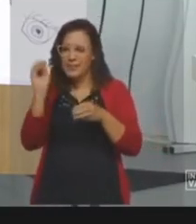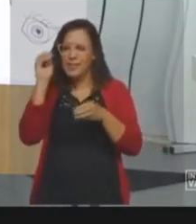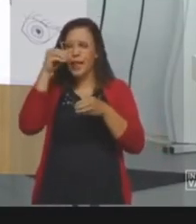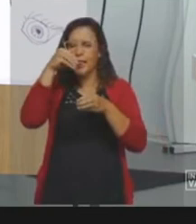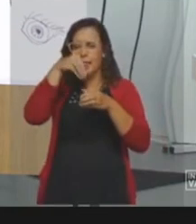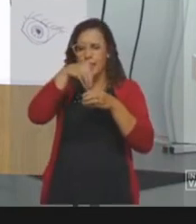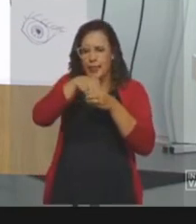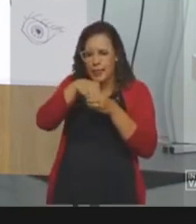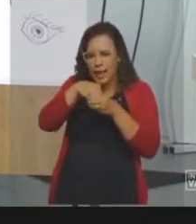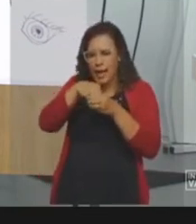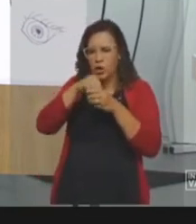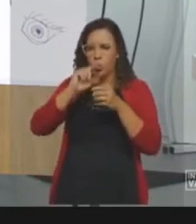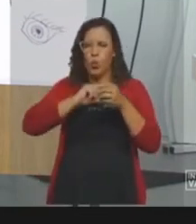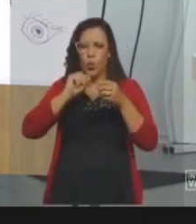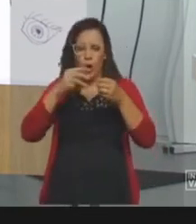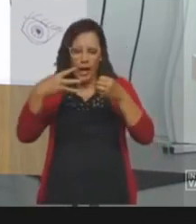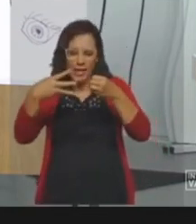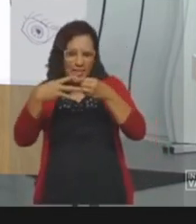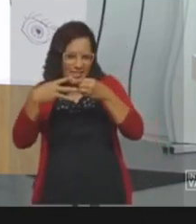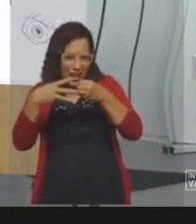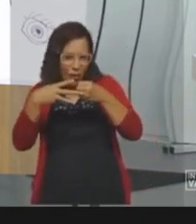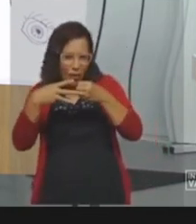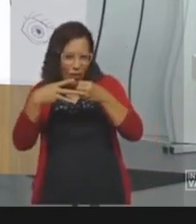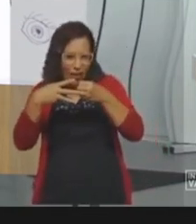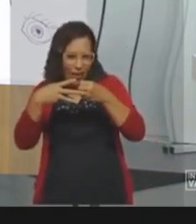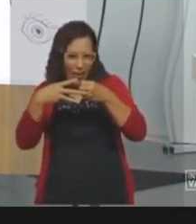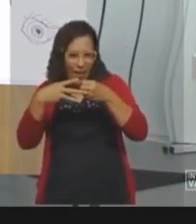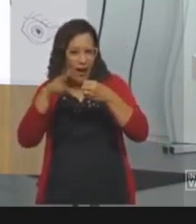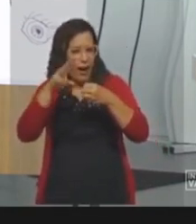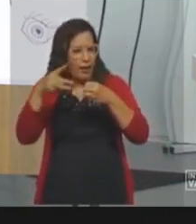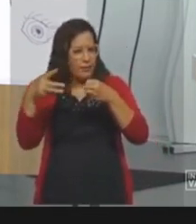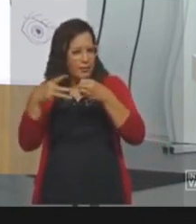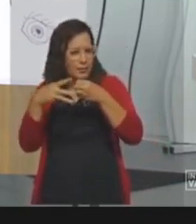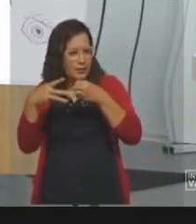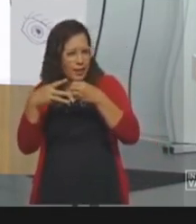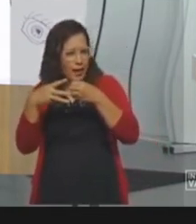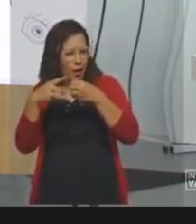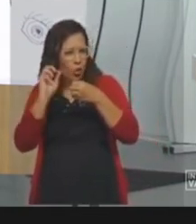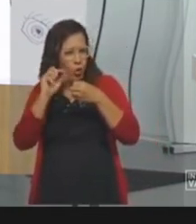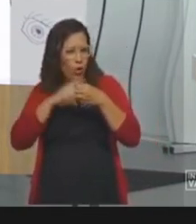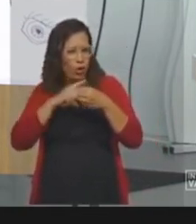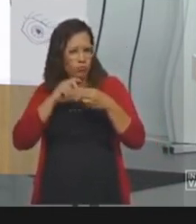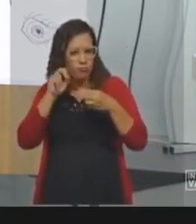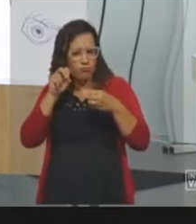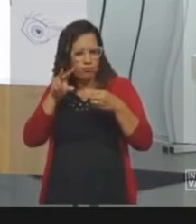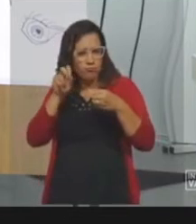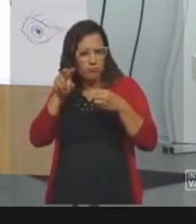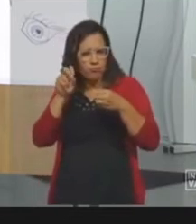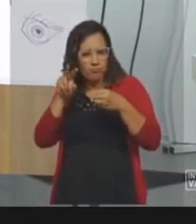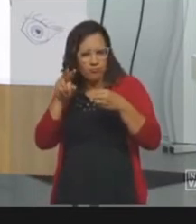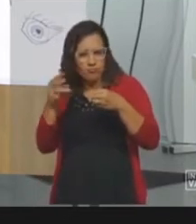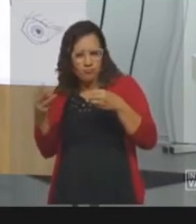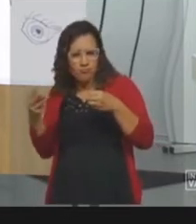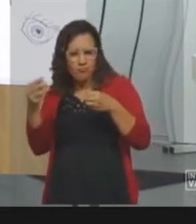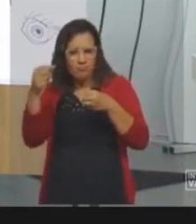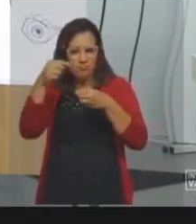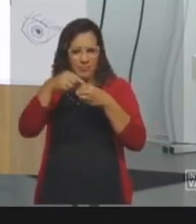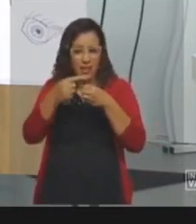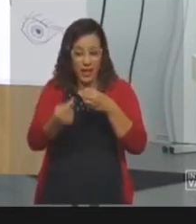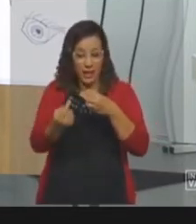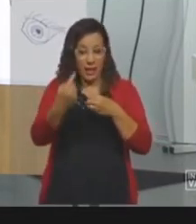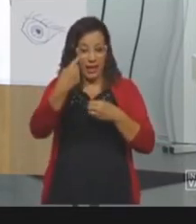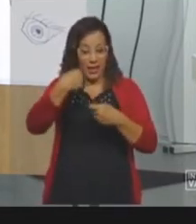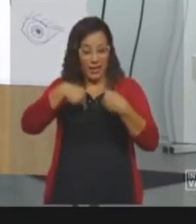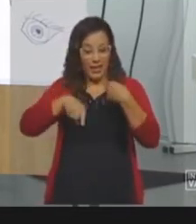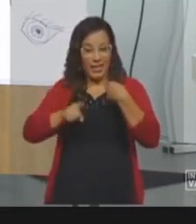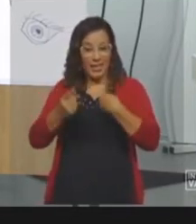dele lá dentro da célula da pessoa, quando ele levar o material genético para encontrar com o material genético da pessoa,